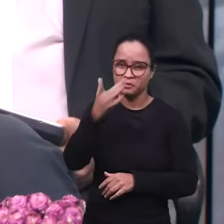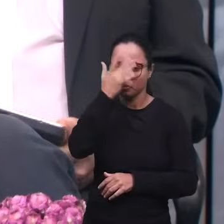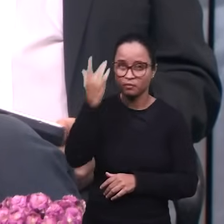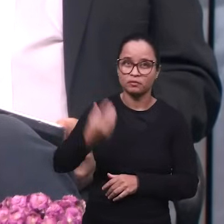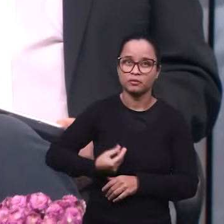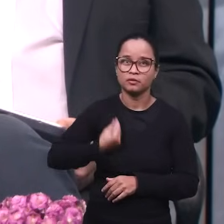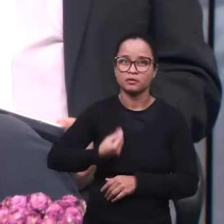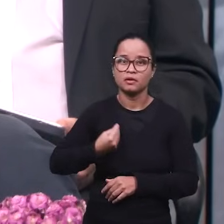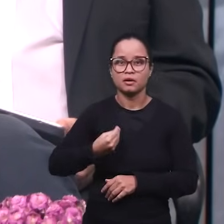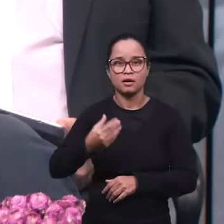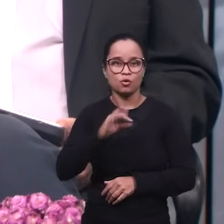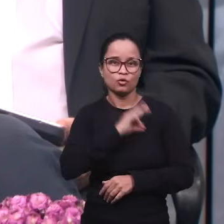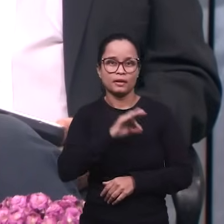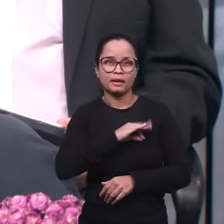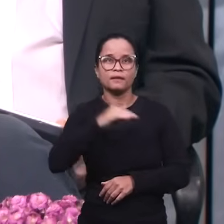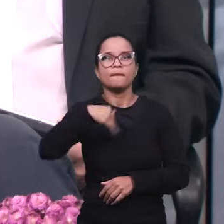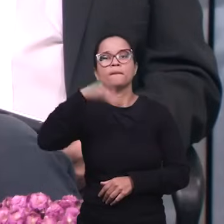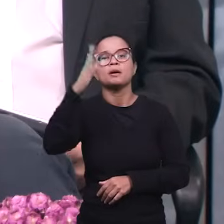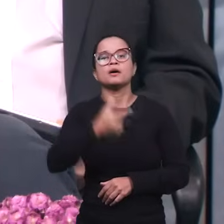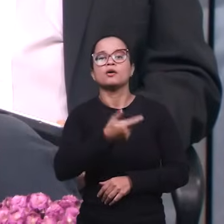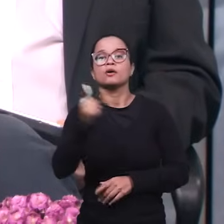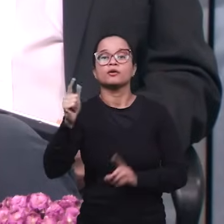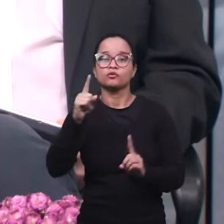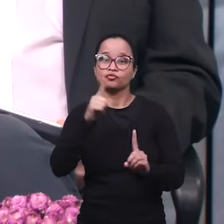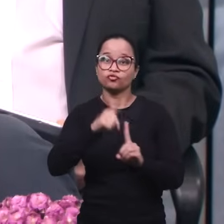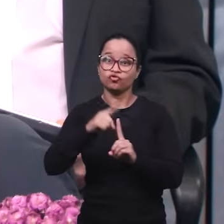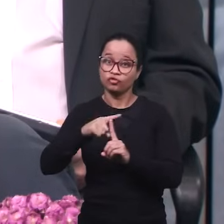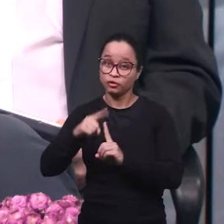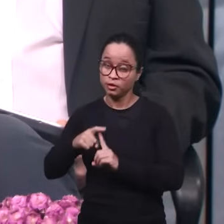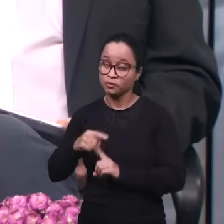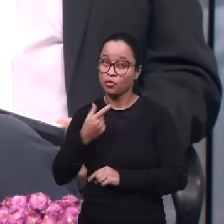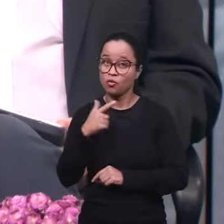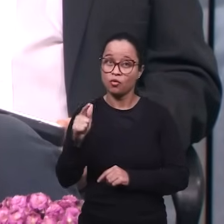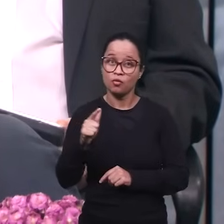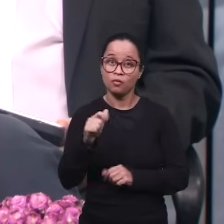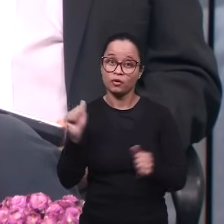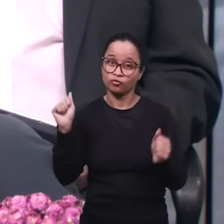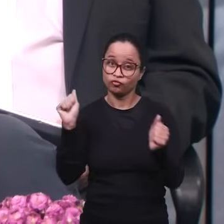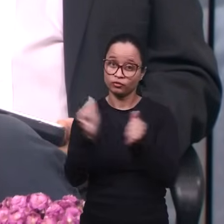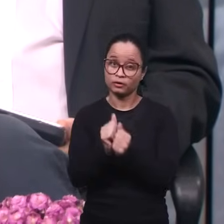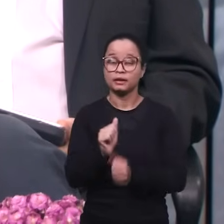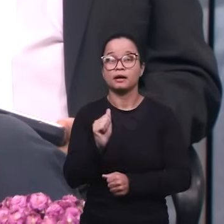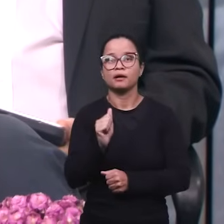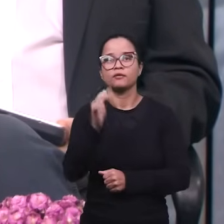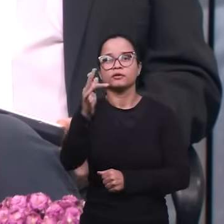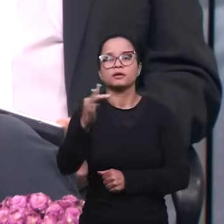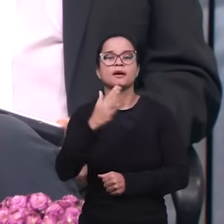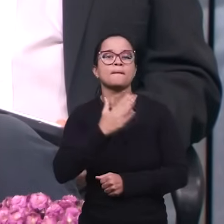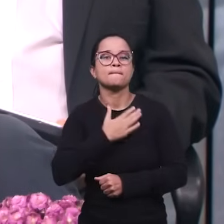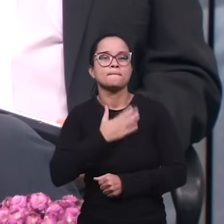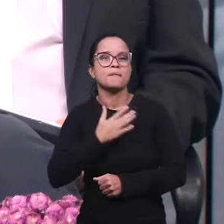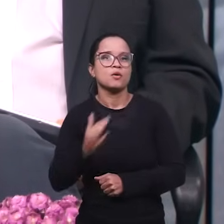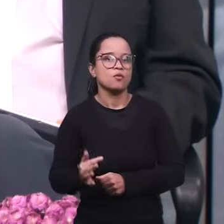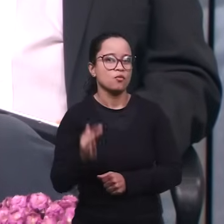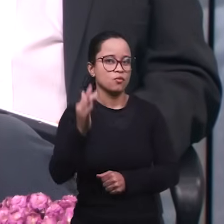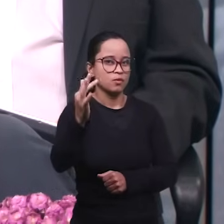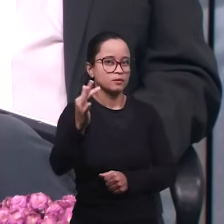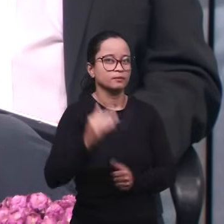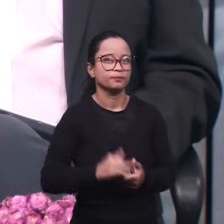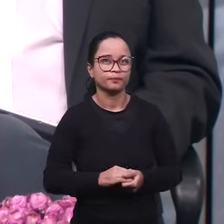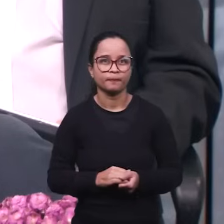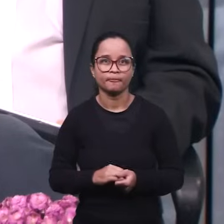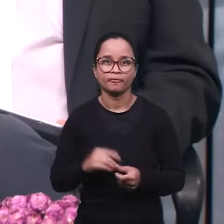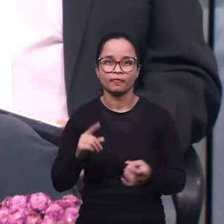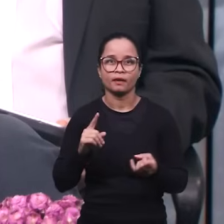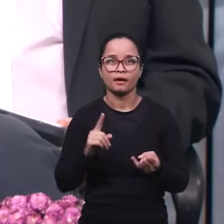né, eu ganho mais, então eu quero fazer outro tipo de previdência para eu juntar as duas no futuro, porque é no futuro que a gente precisa de mais renda.